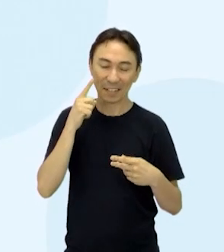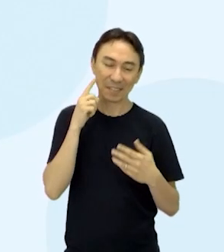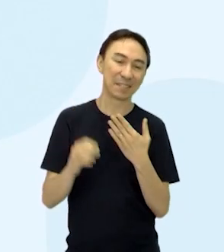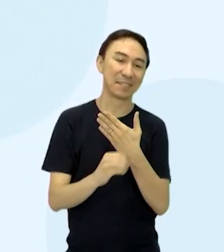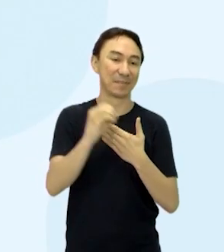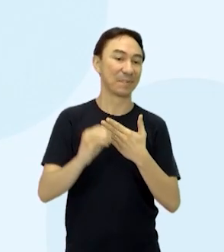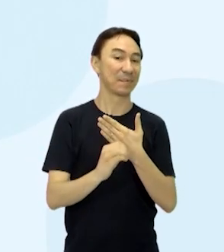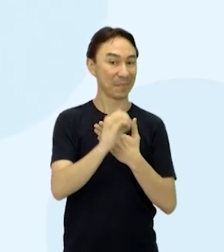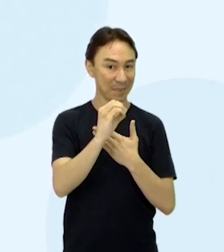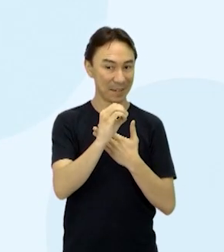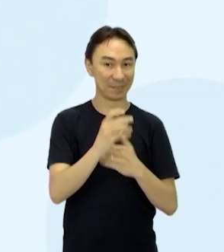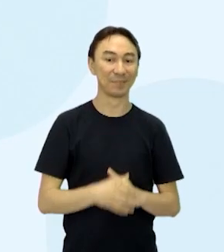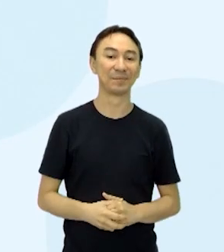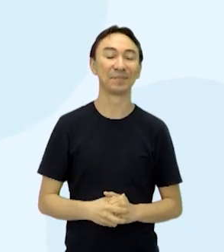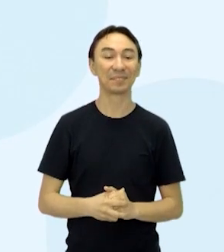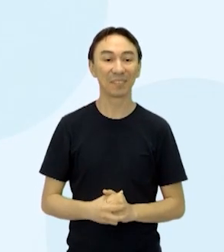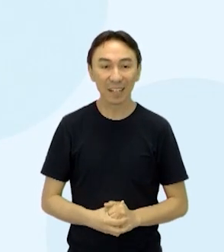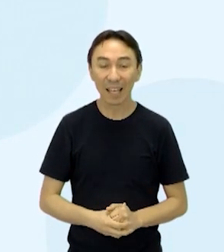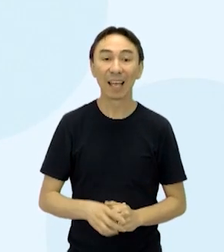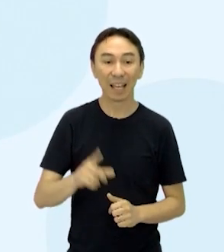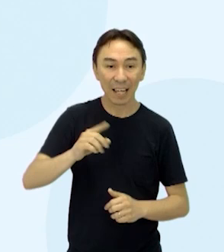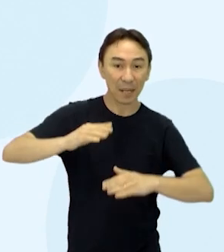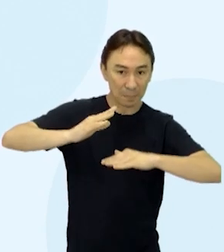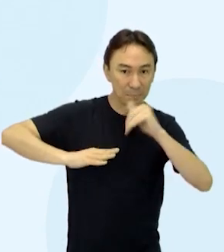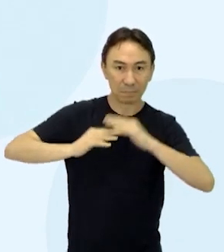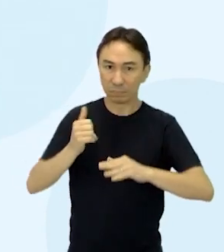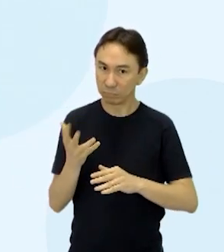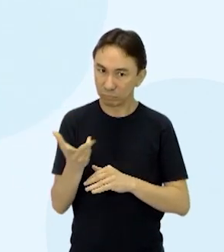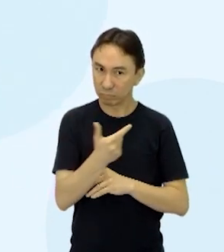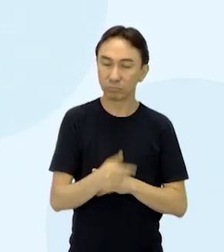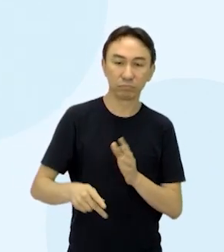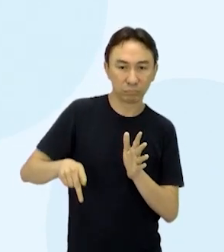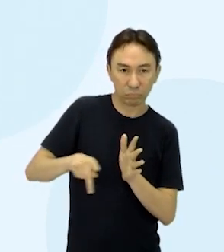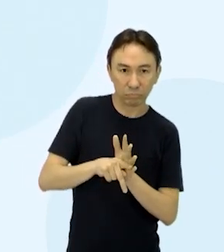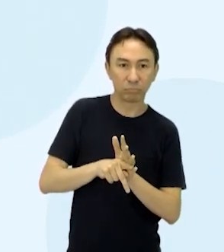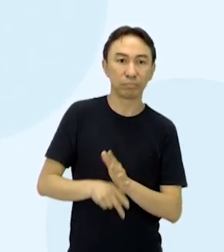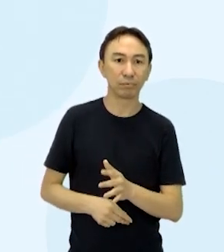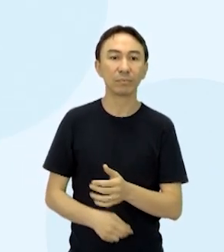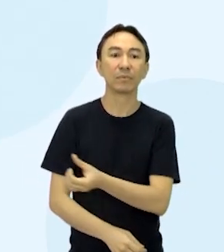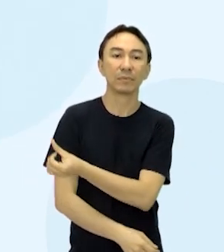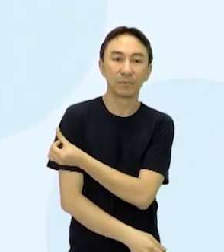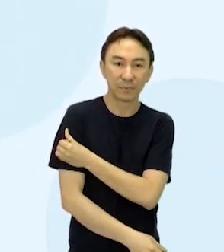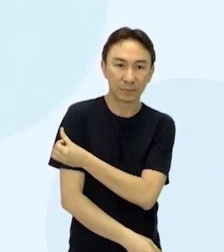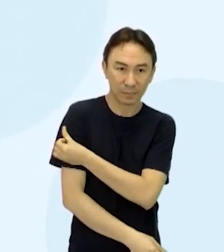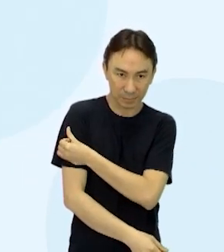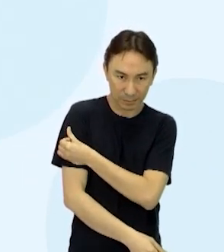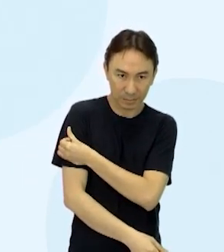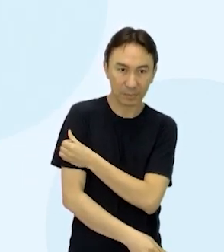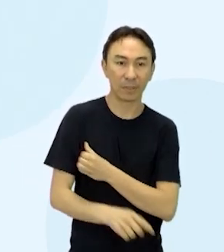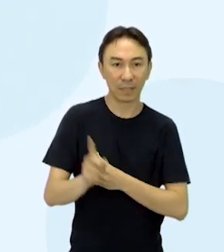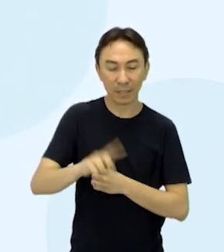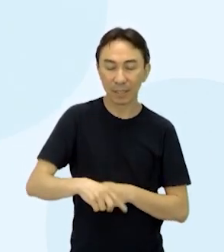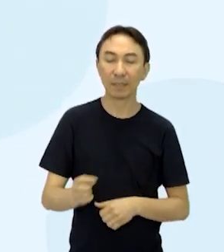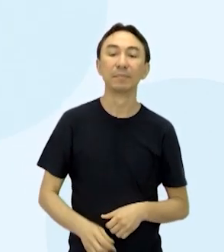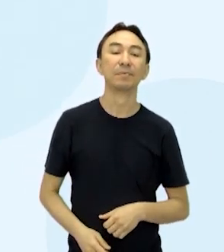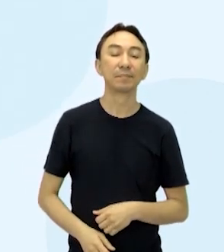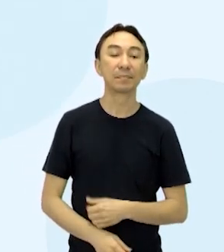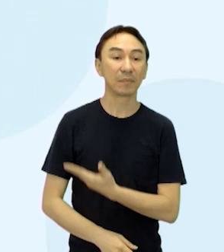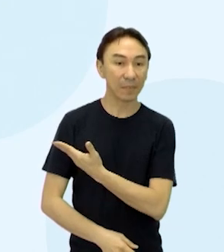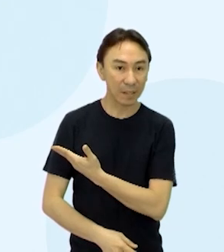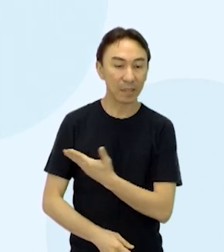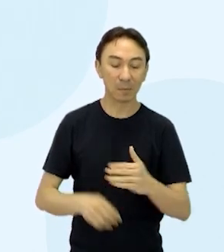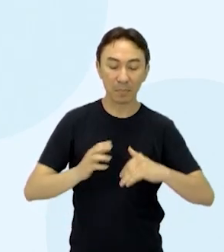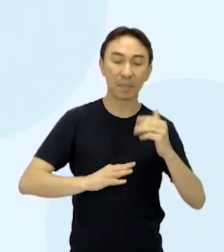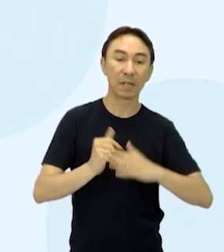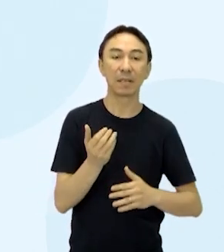olha só. Então, a nossa habilidade são habilidades do sexto ano. Habilidade 07, que é compreender,